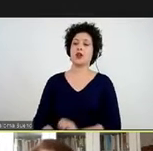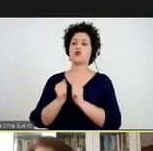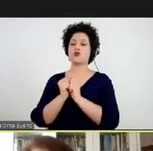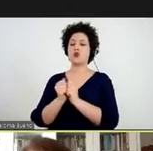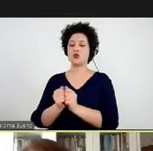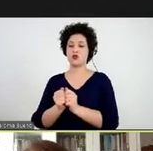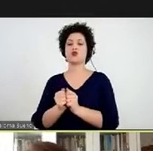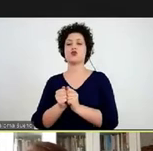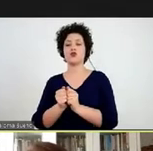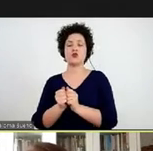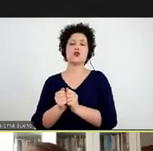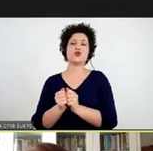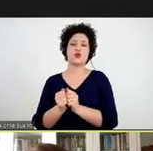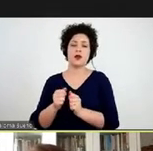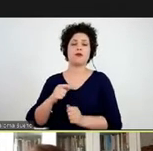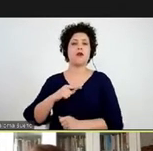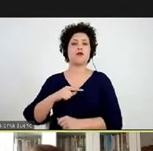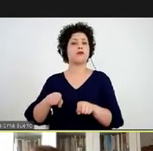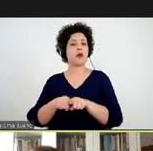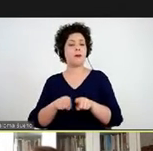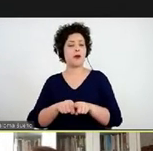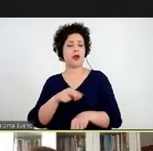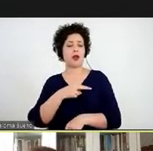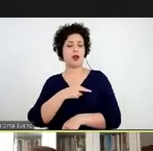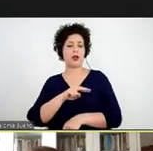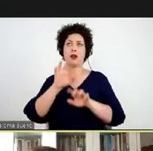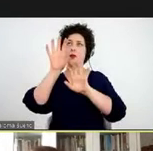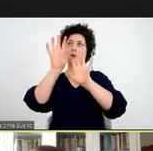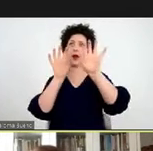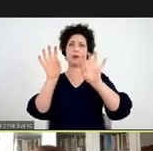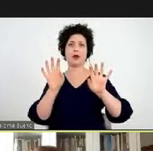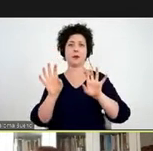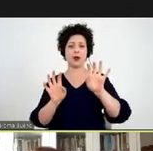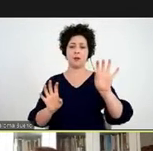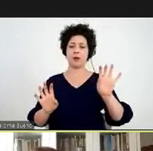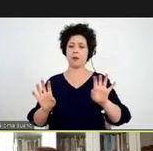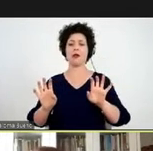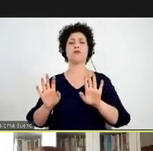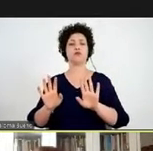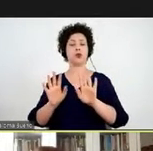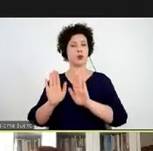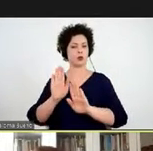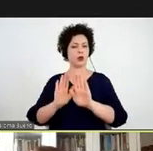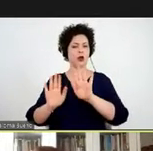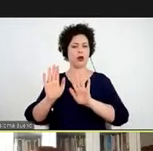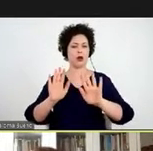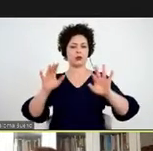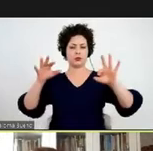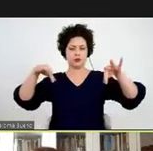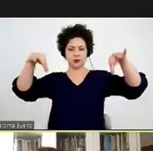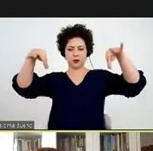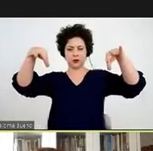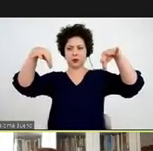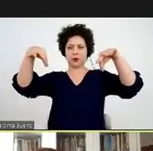toda a estrutura religiosa que havia, e inclusive com o cuidado de colocar esses painéis para